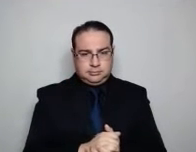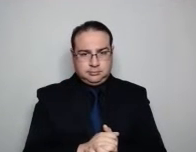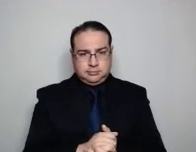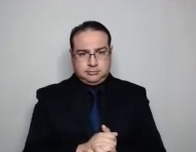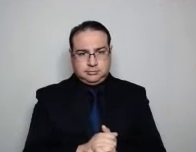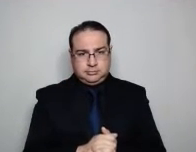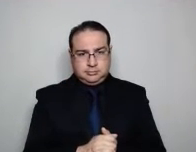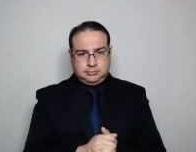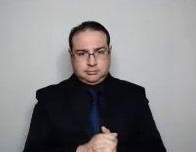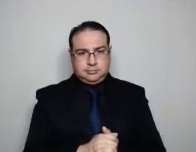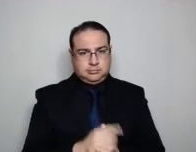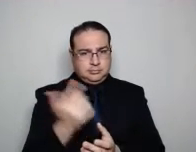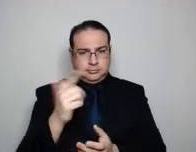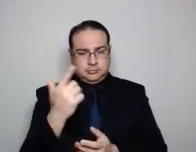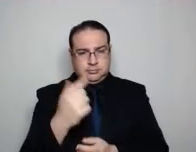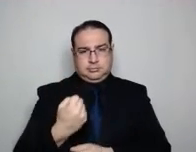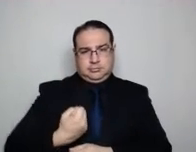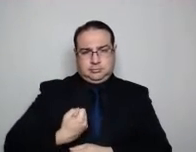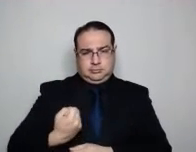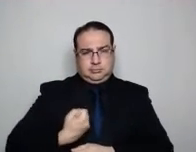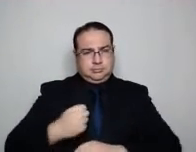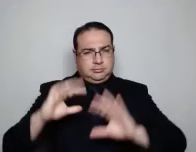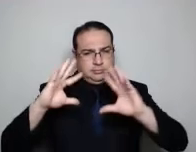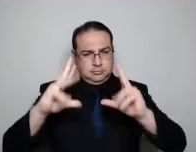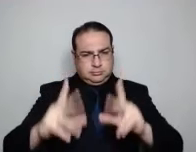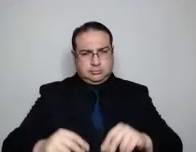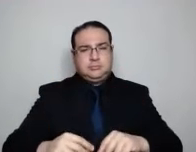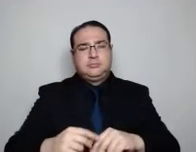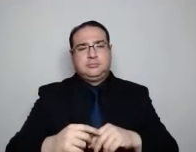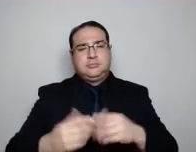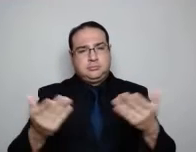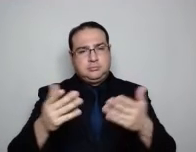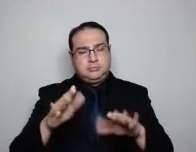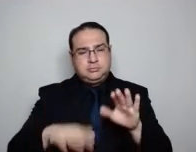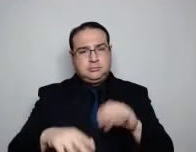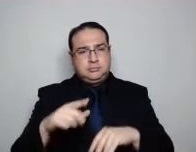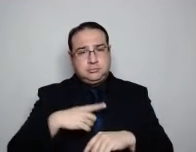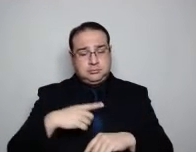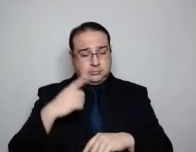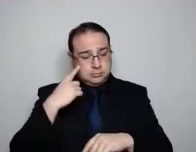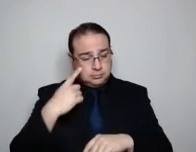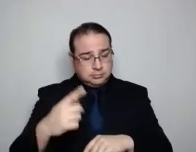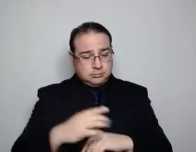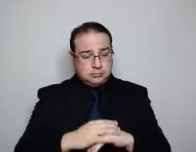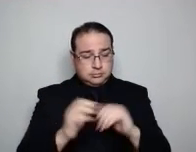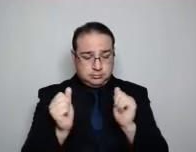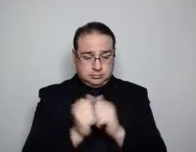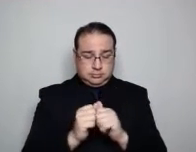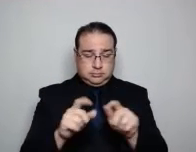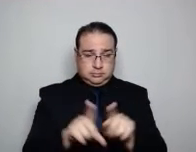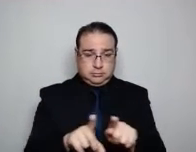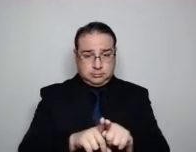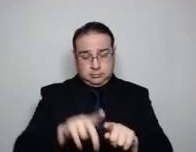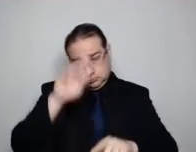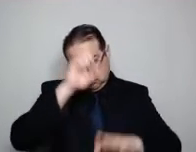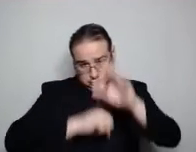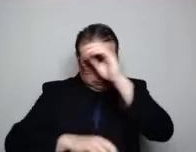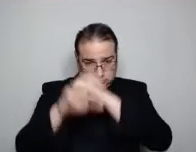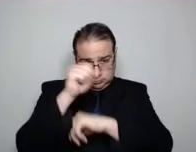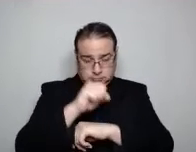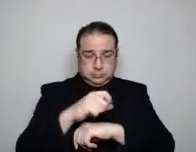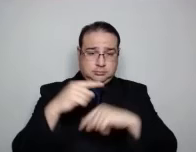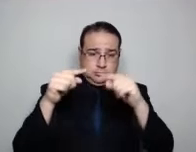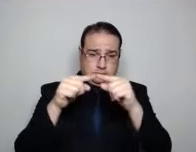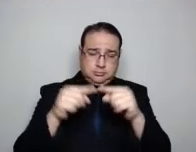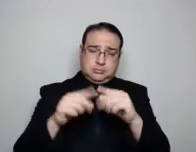esse número todo de horas. Muitas vezes essas horas englobam aprendizado em casa,